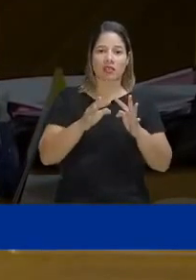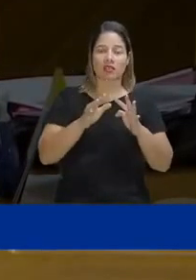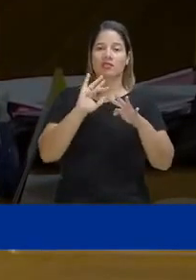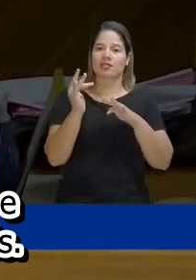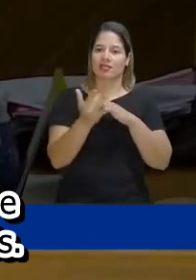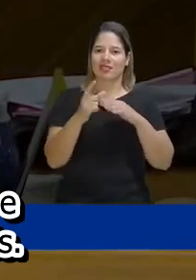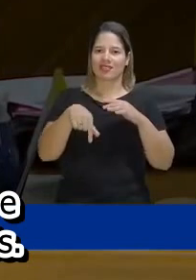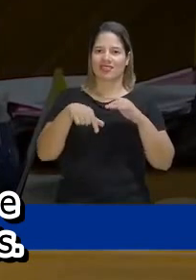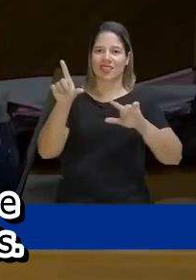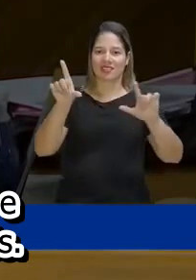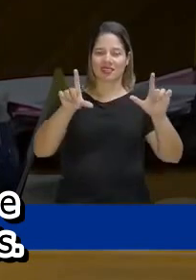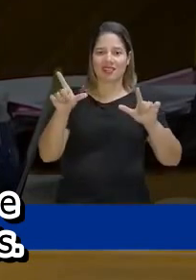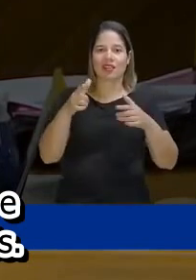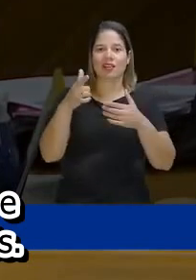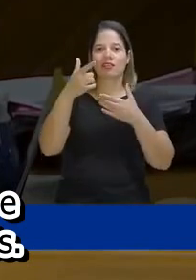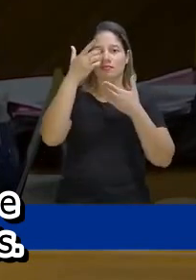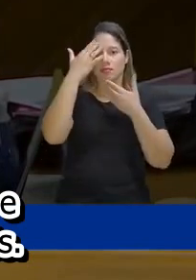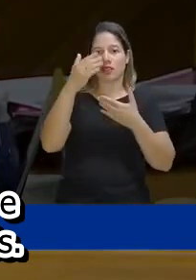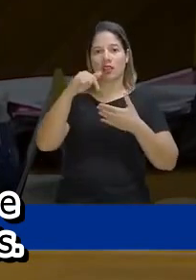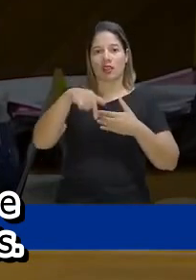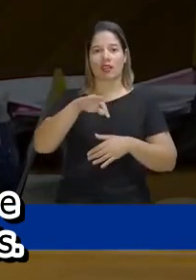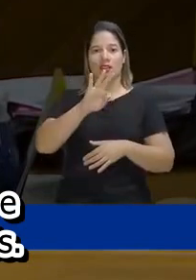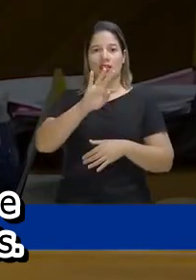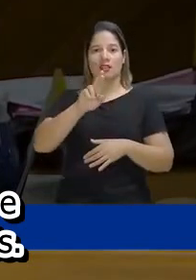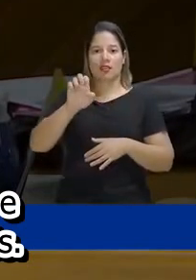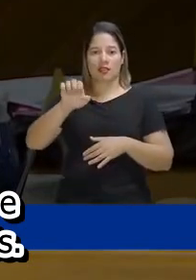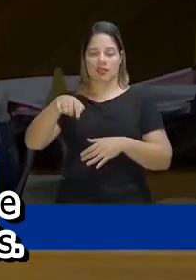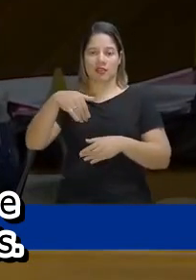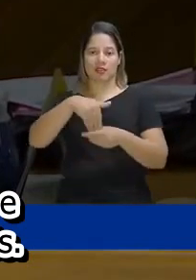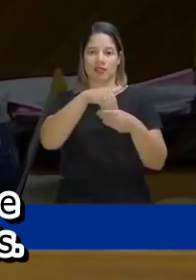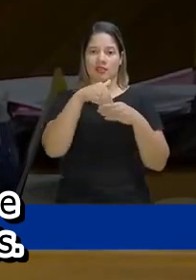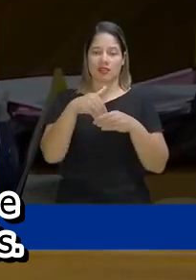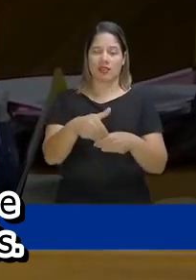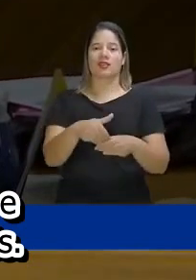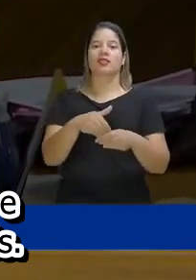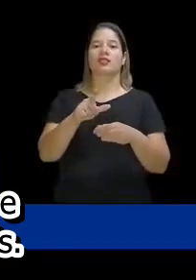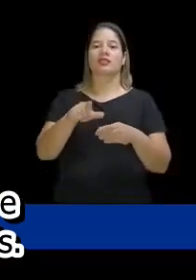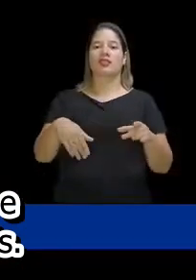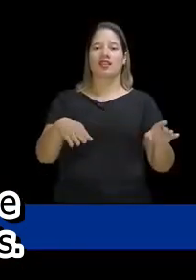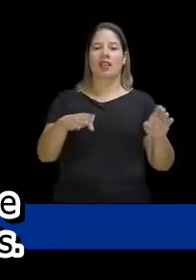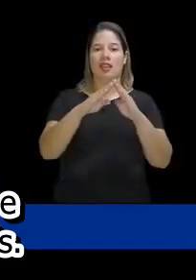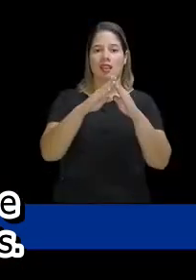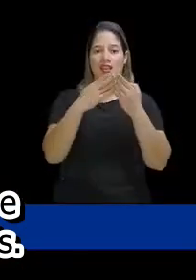tê-lo. Esse é o TRE do Amapá, Tribunal da Cidadania